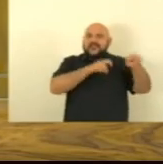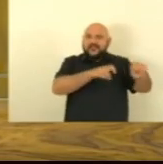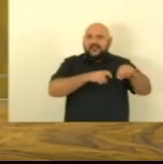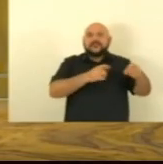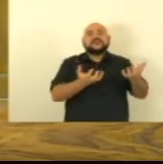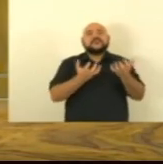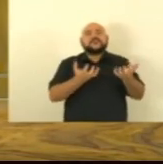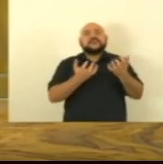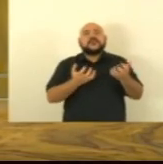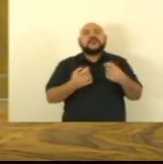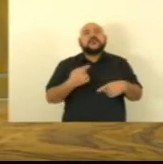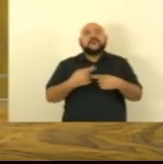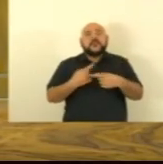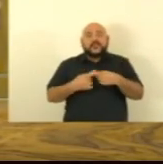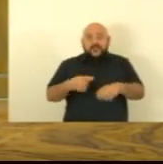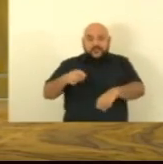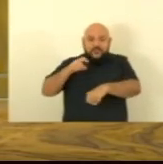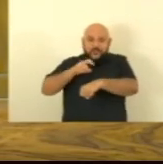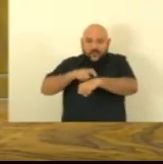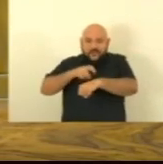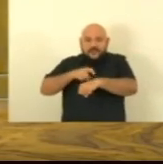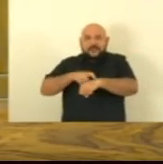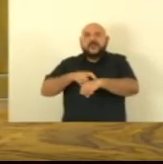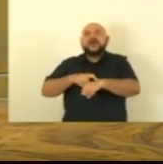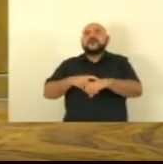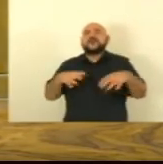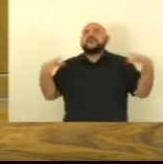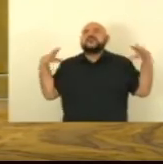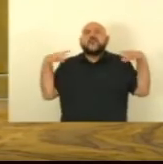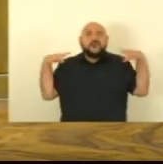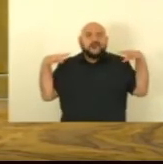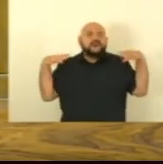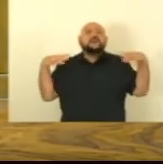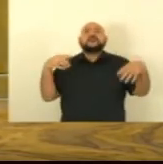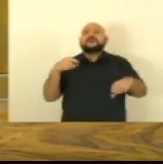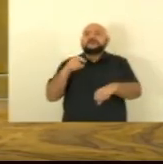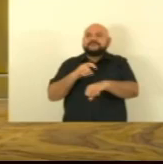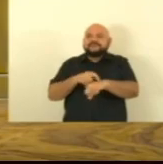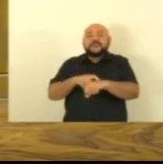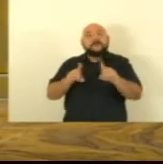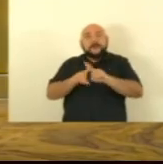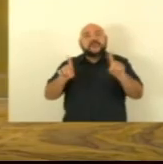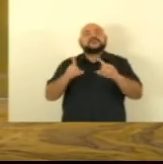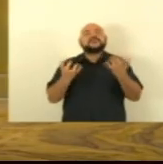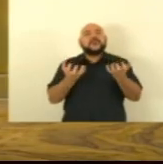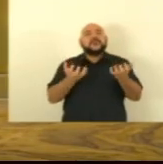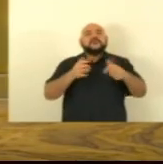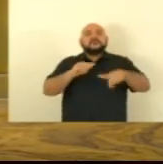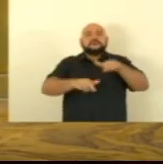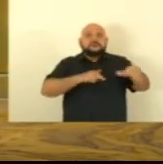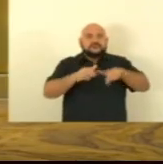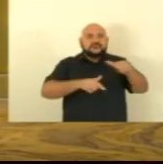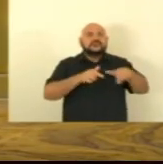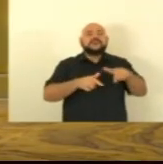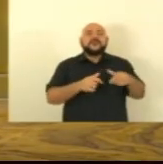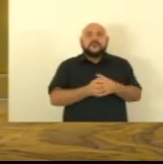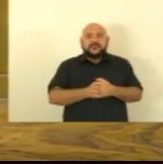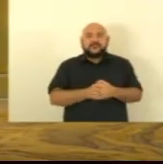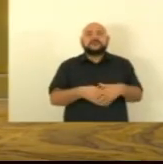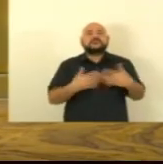seu horário, o seu tempinho de folga para poder estar ganhando um pouquinho mais, mas